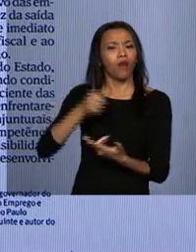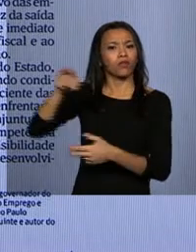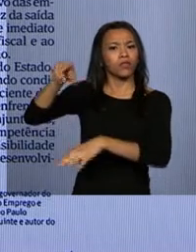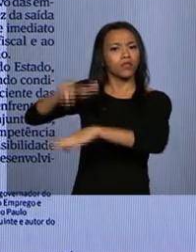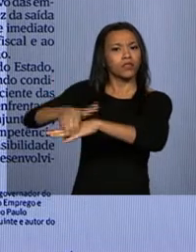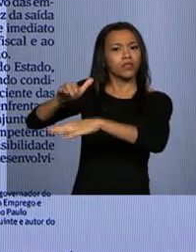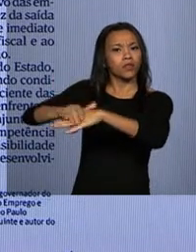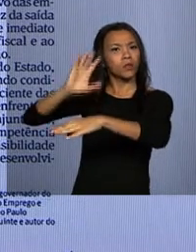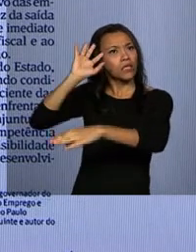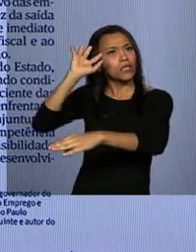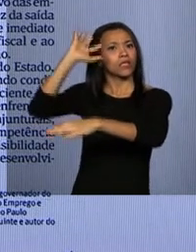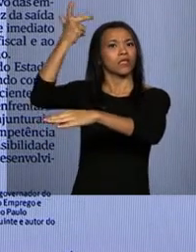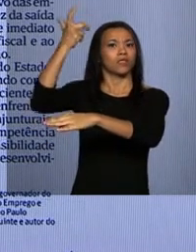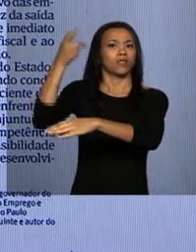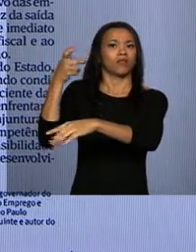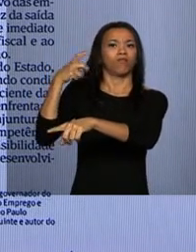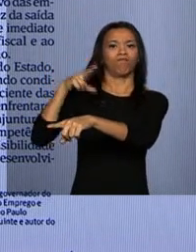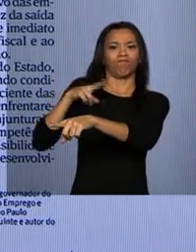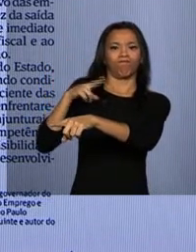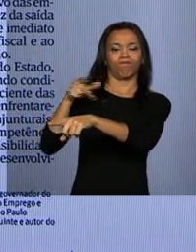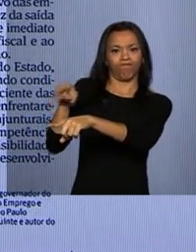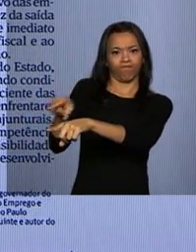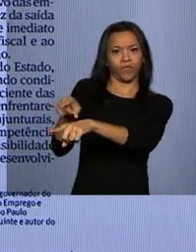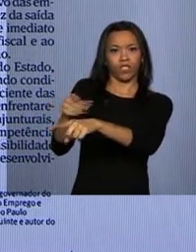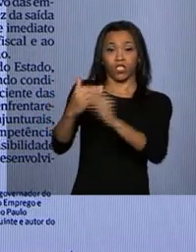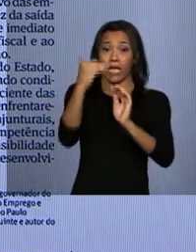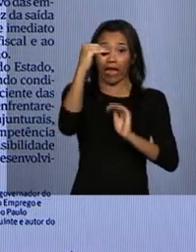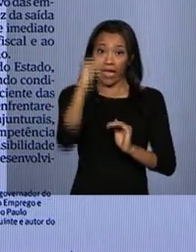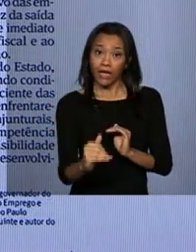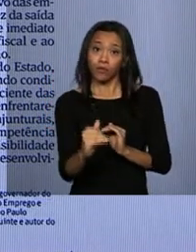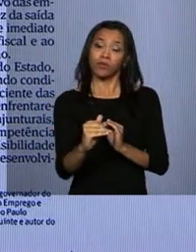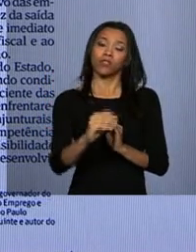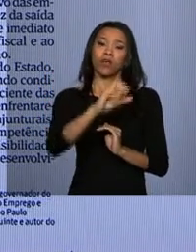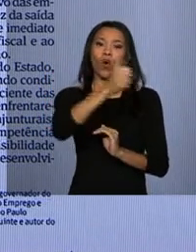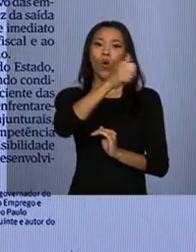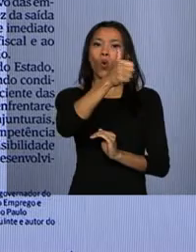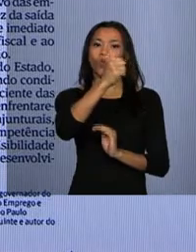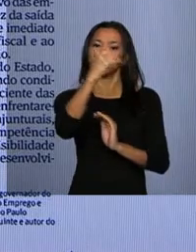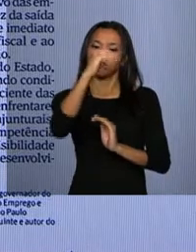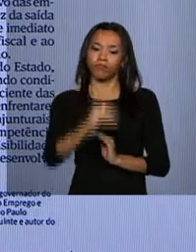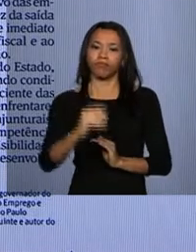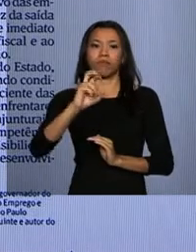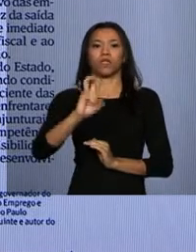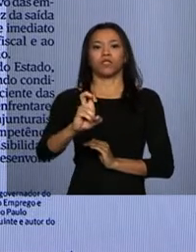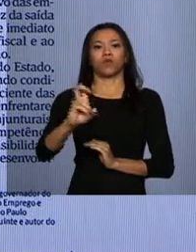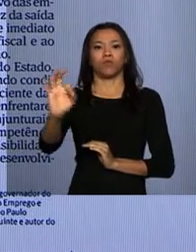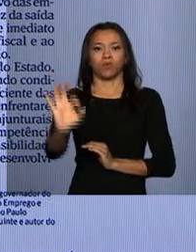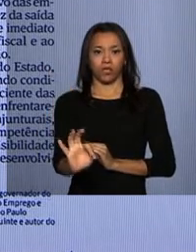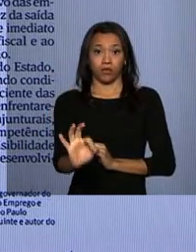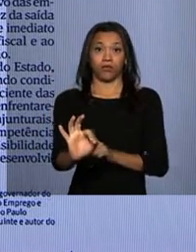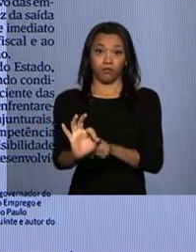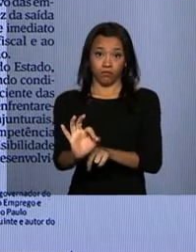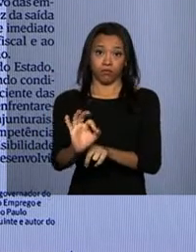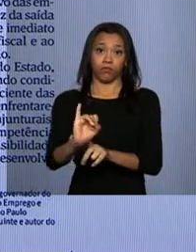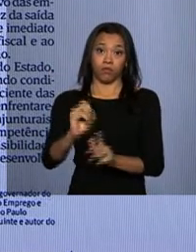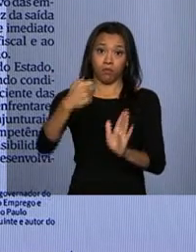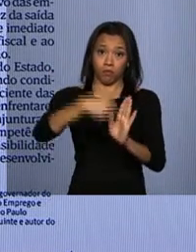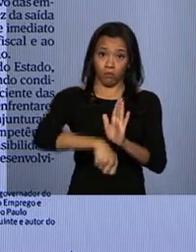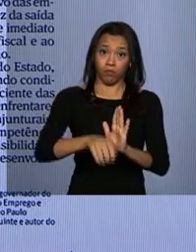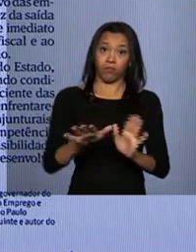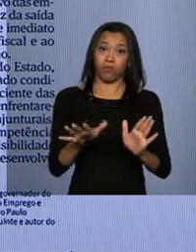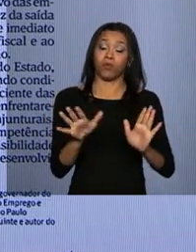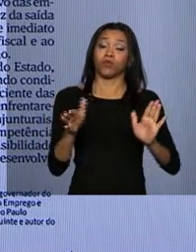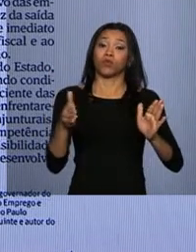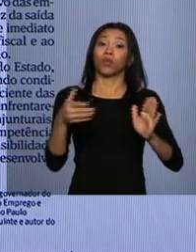decisão pessoal de reduzir de 11 para 5 os encargos da Previdência para o MEI. Isso